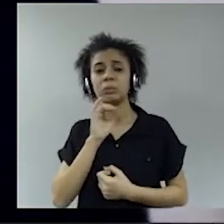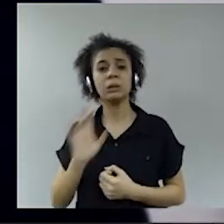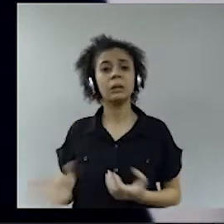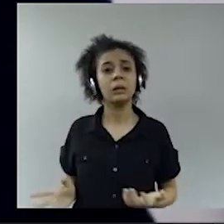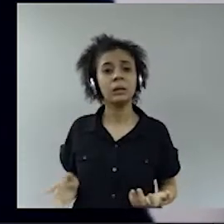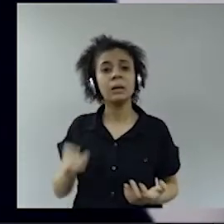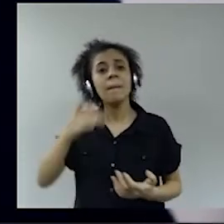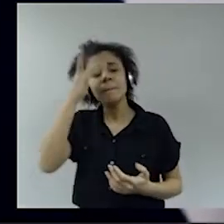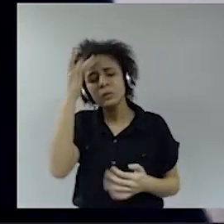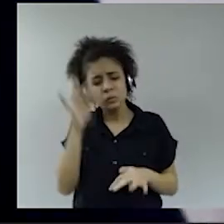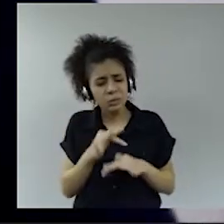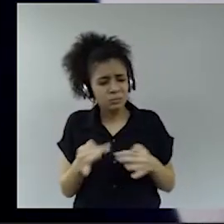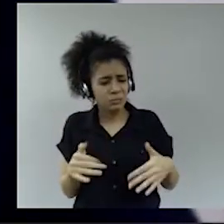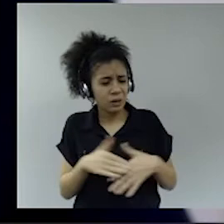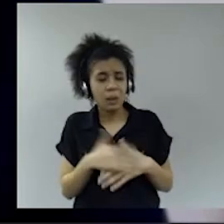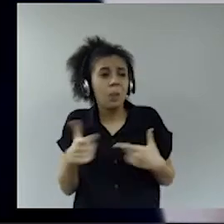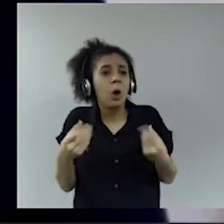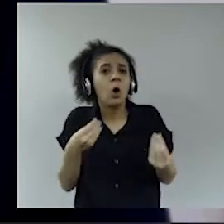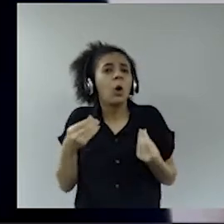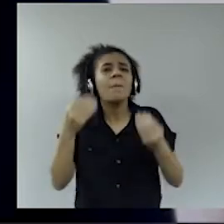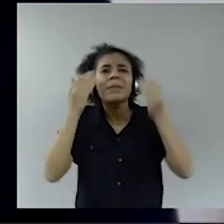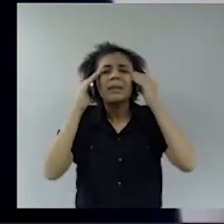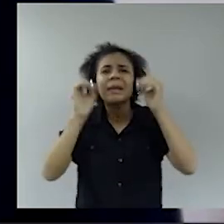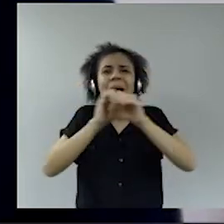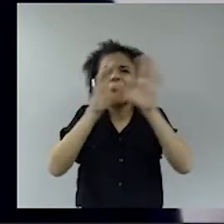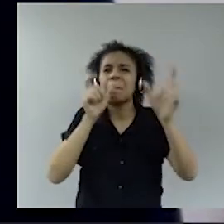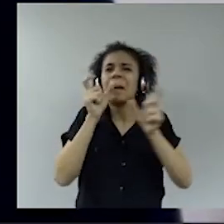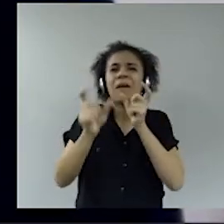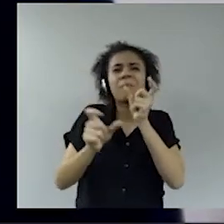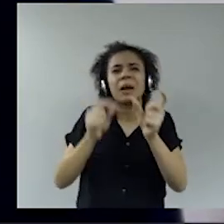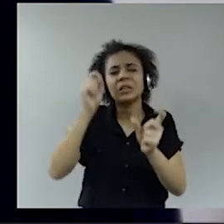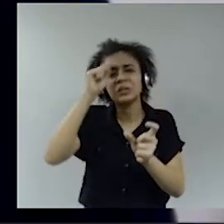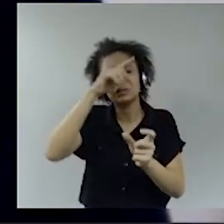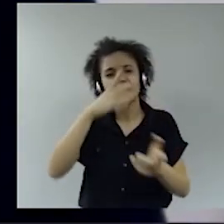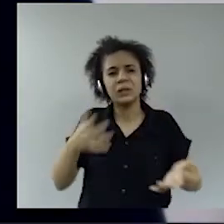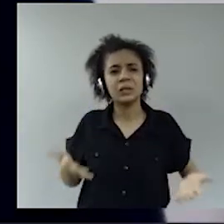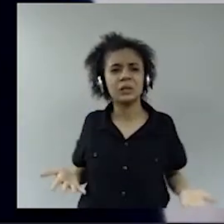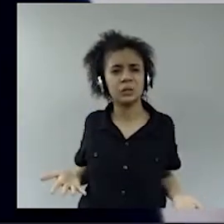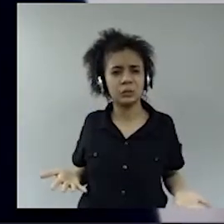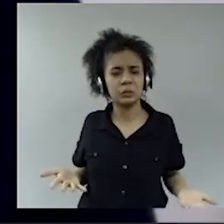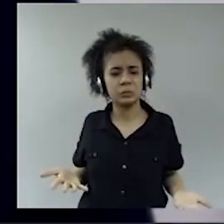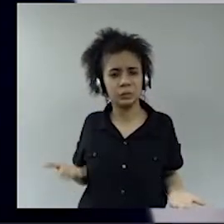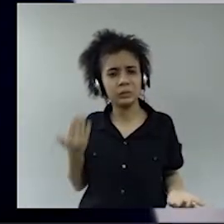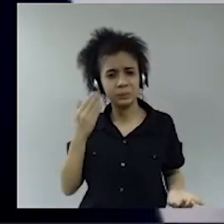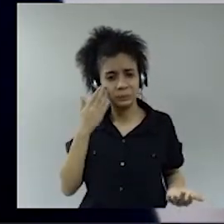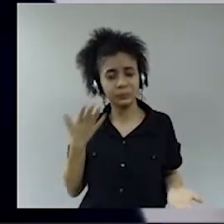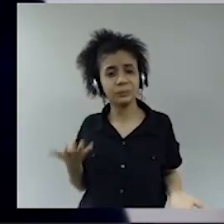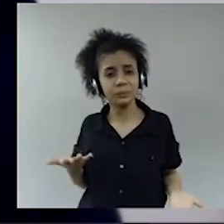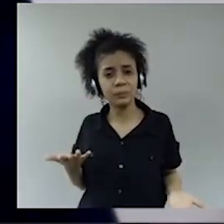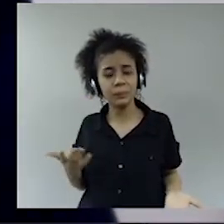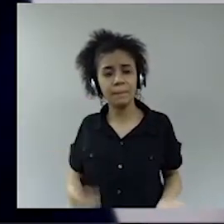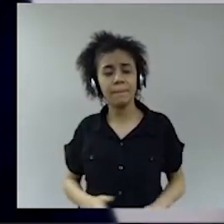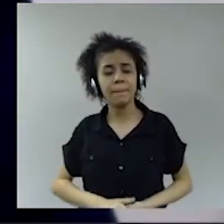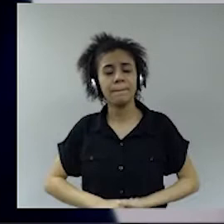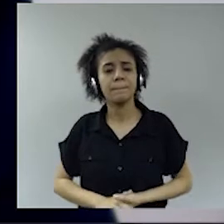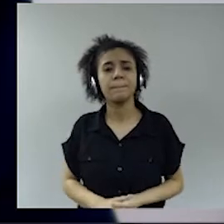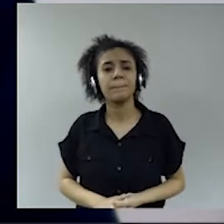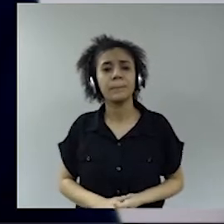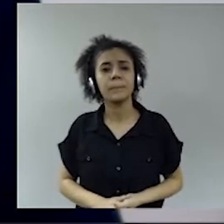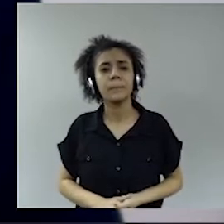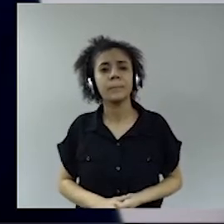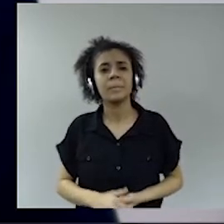simples do povo não tem como entender uma questão desta.